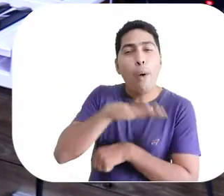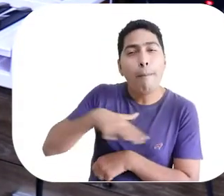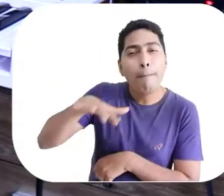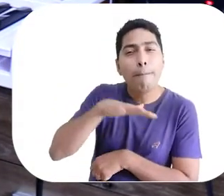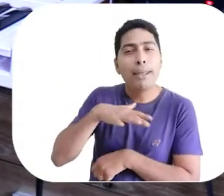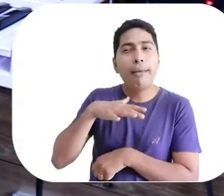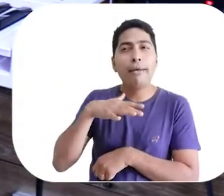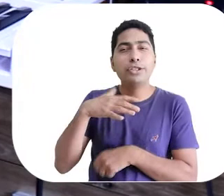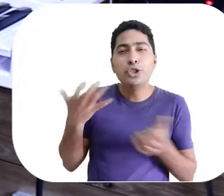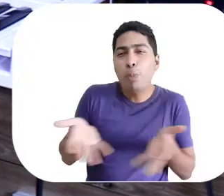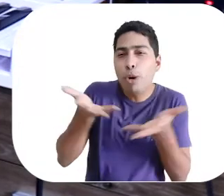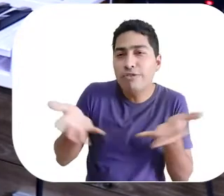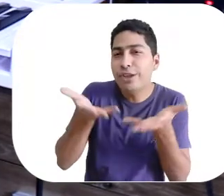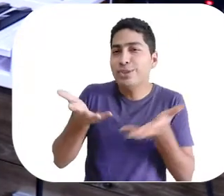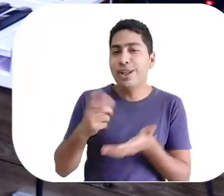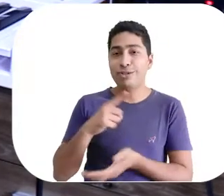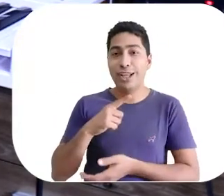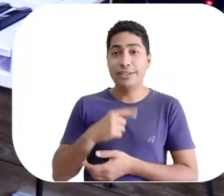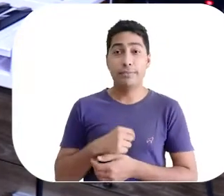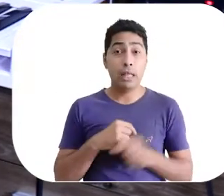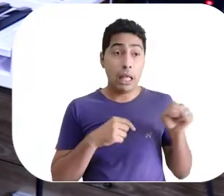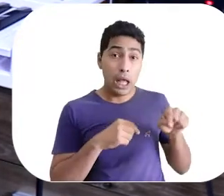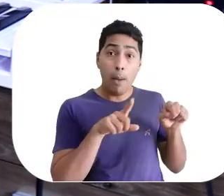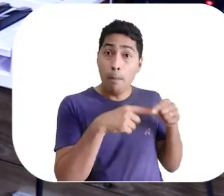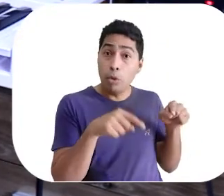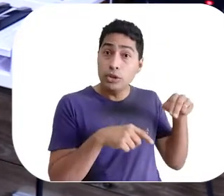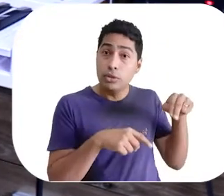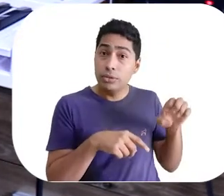esse ambiente de questão motivacional, a música do Neto